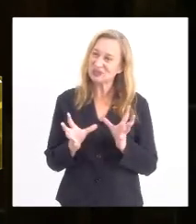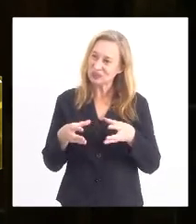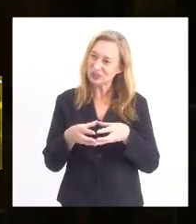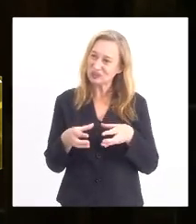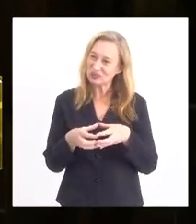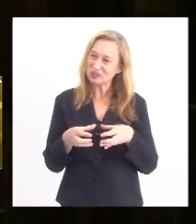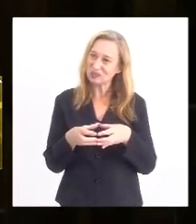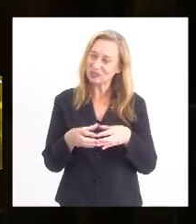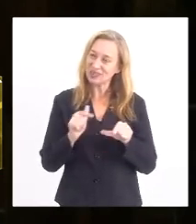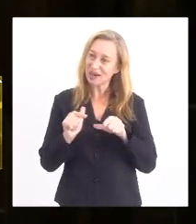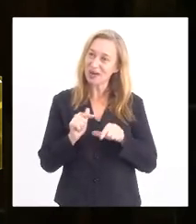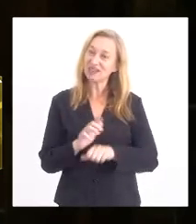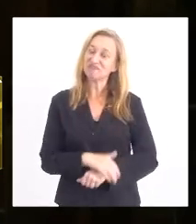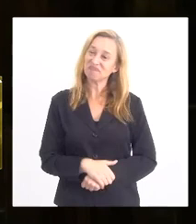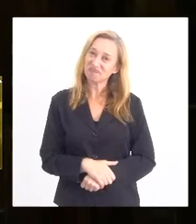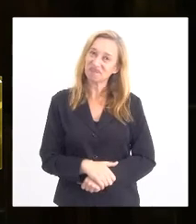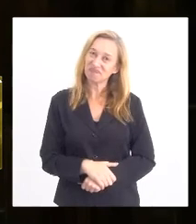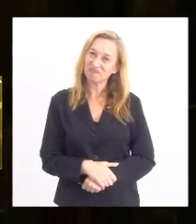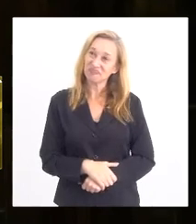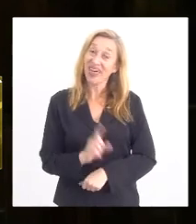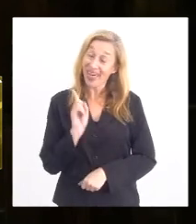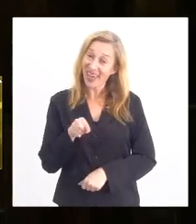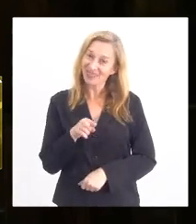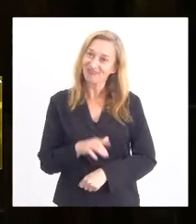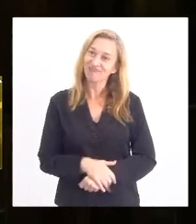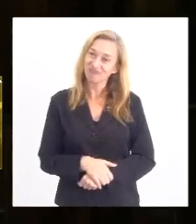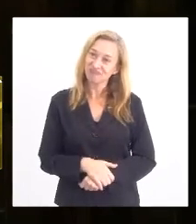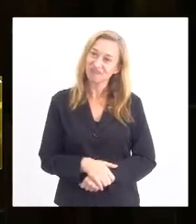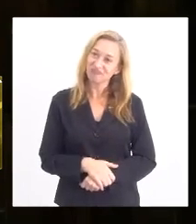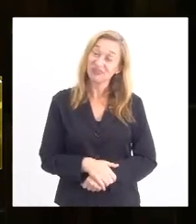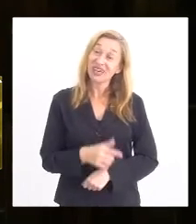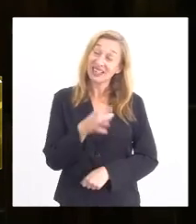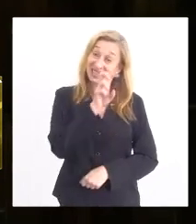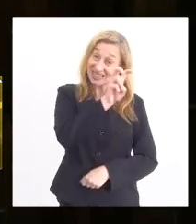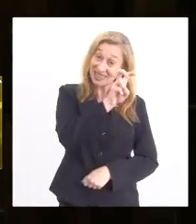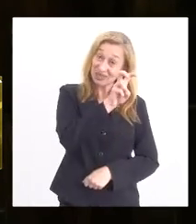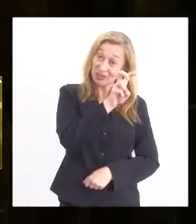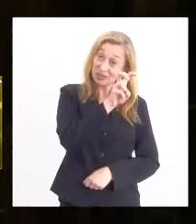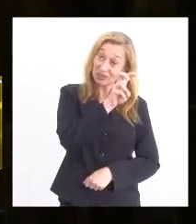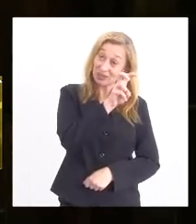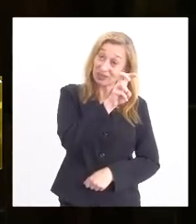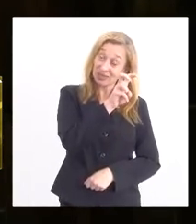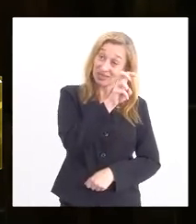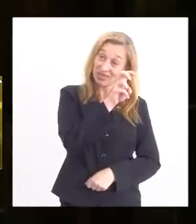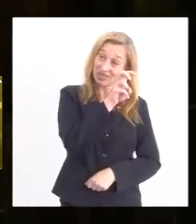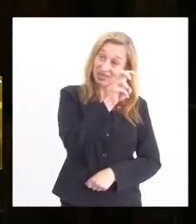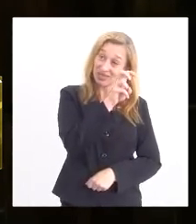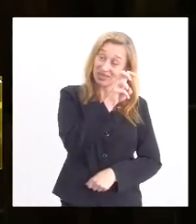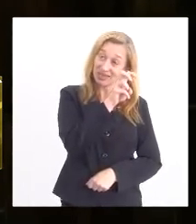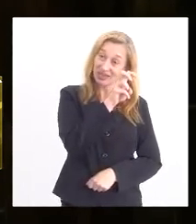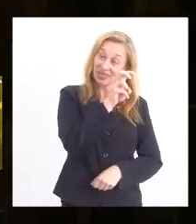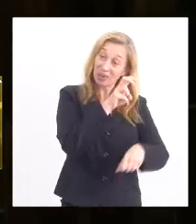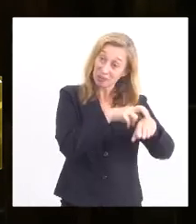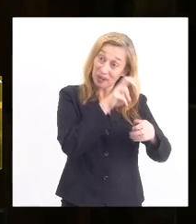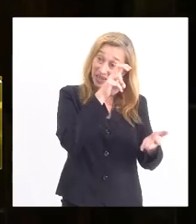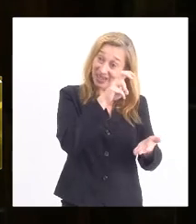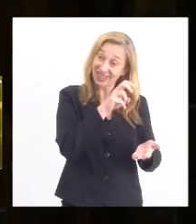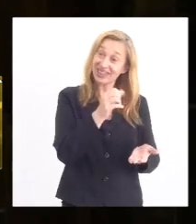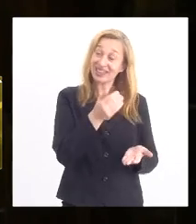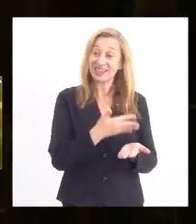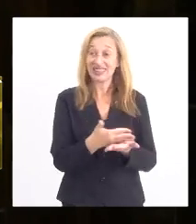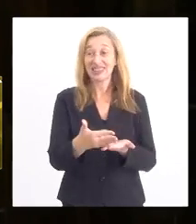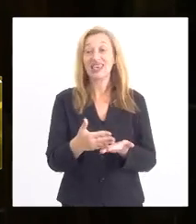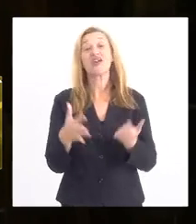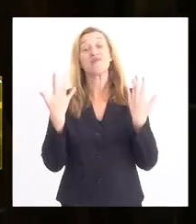passagem e é a partir das 5 horas da manhã e eu quero